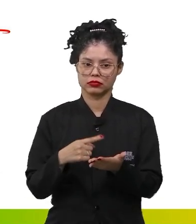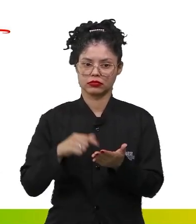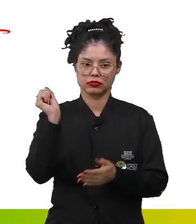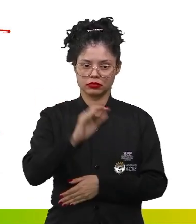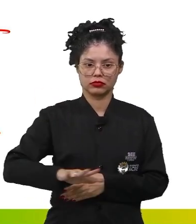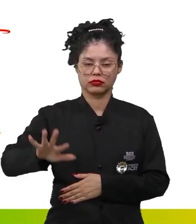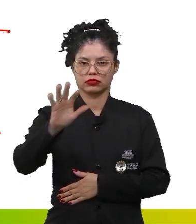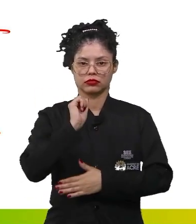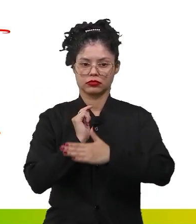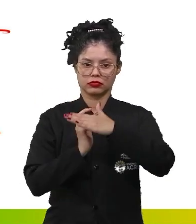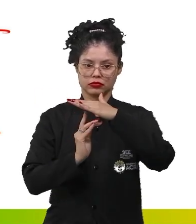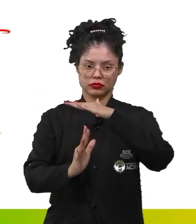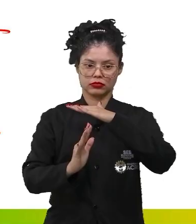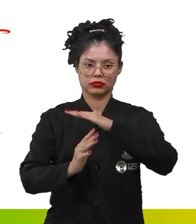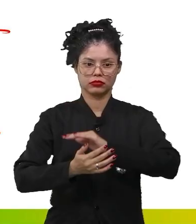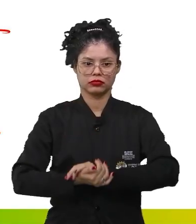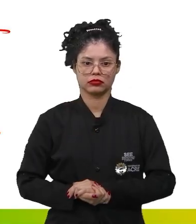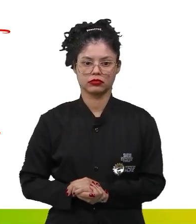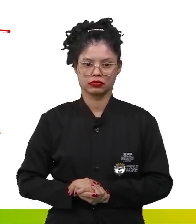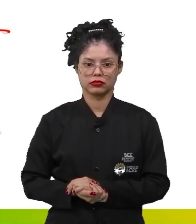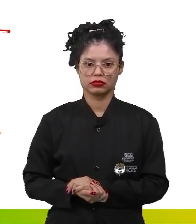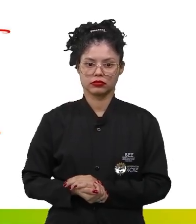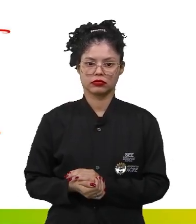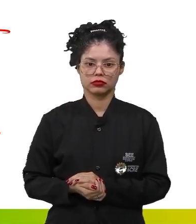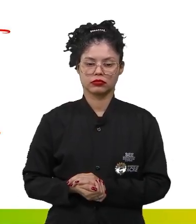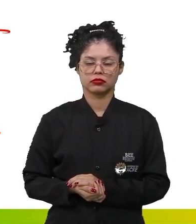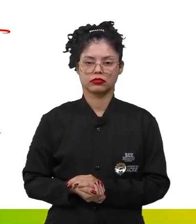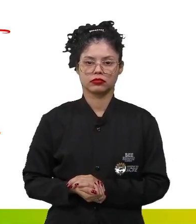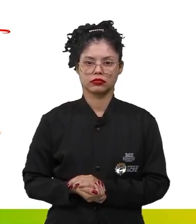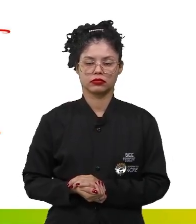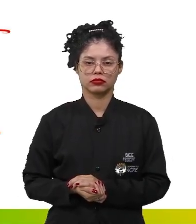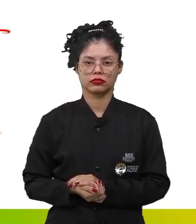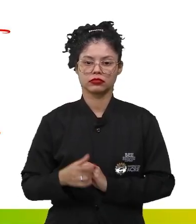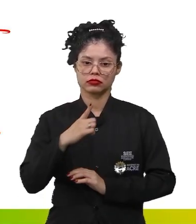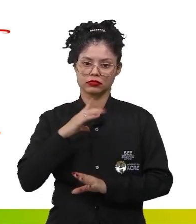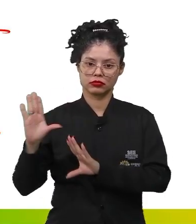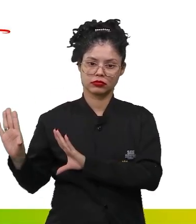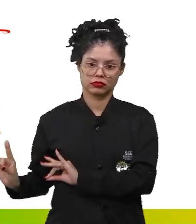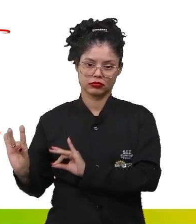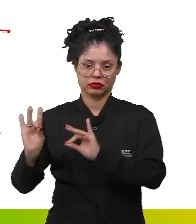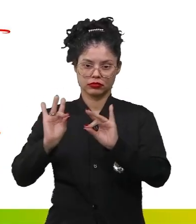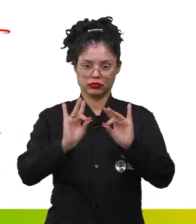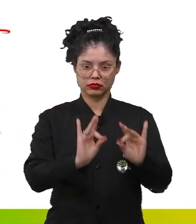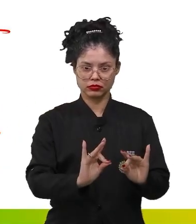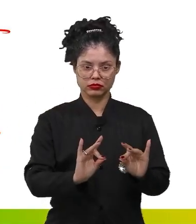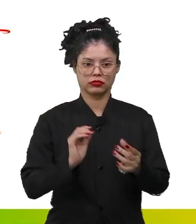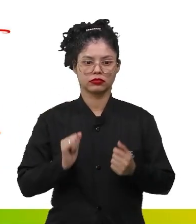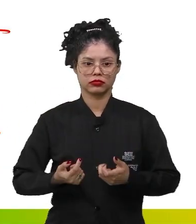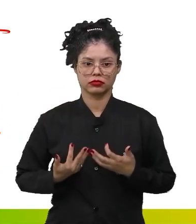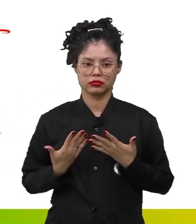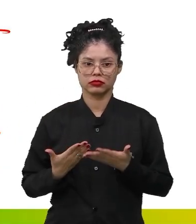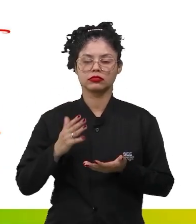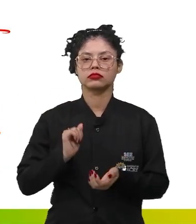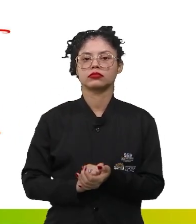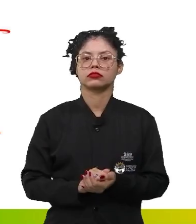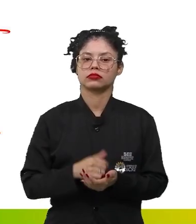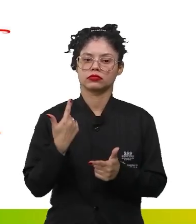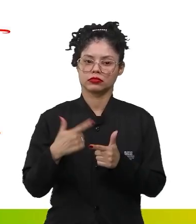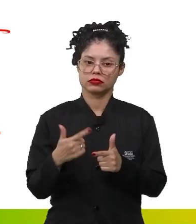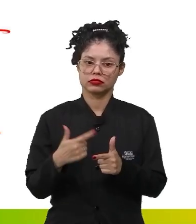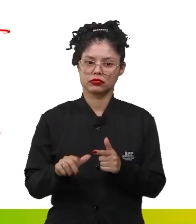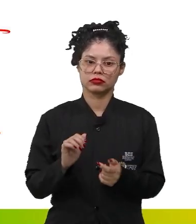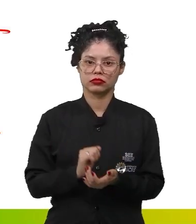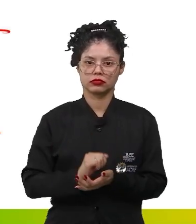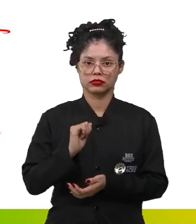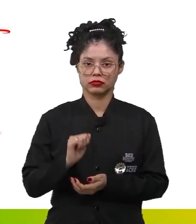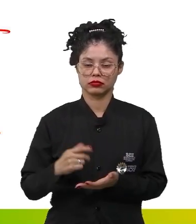da condição geral de imigrante na medida em que se refere ao deslocamento motivado por